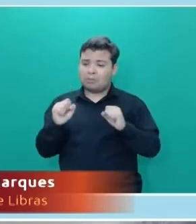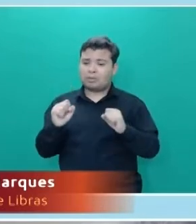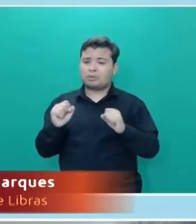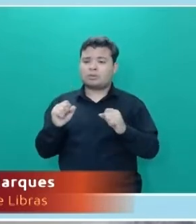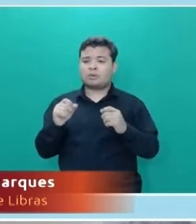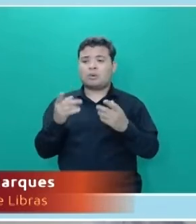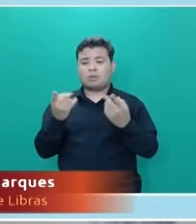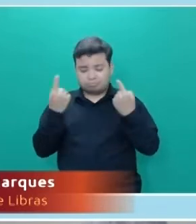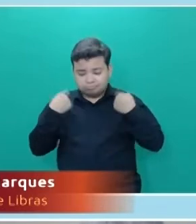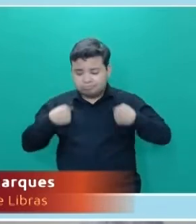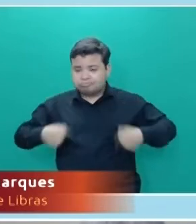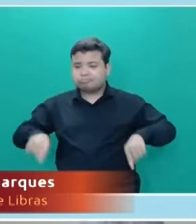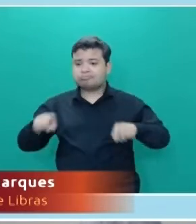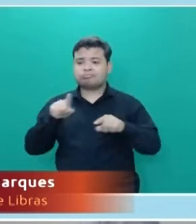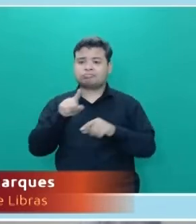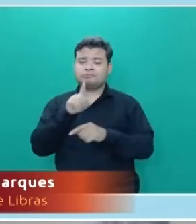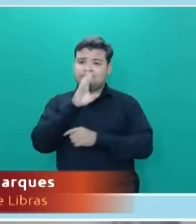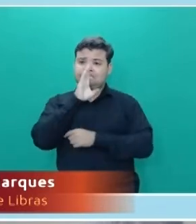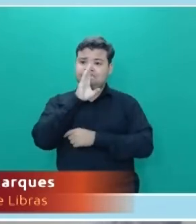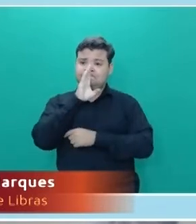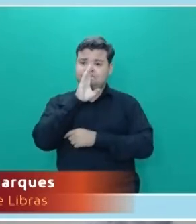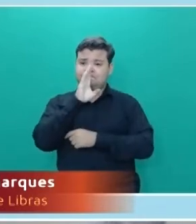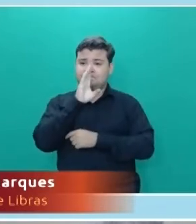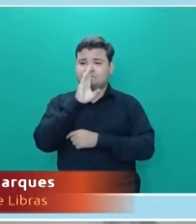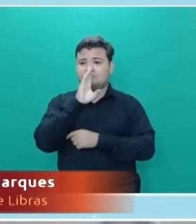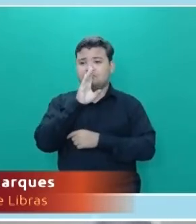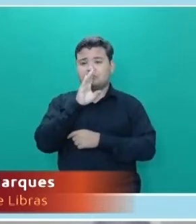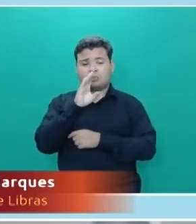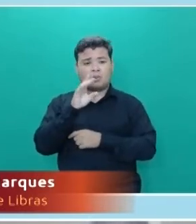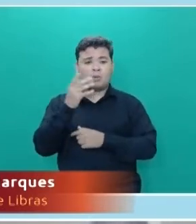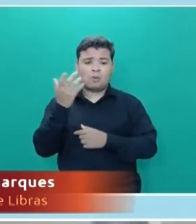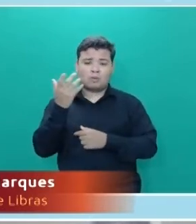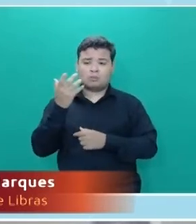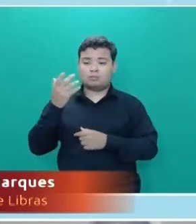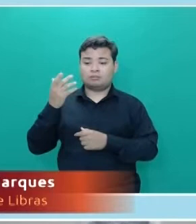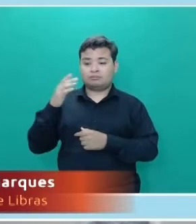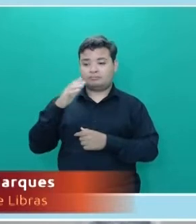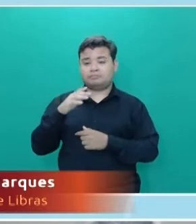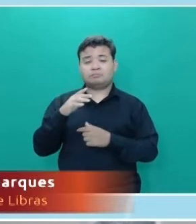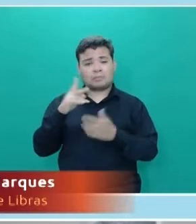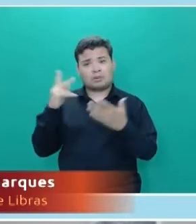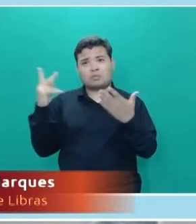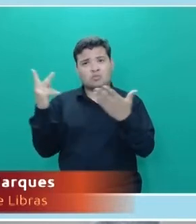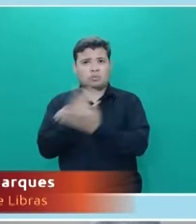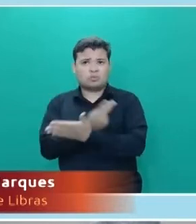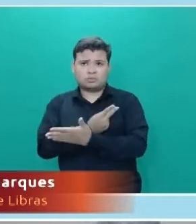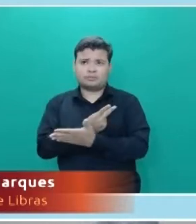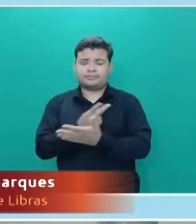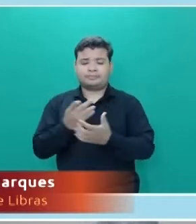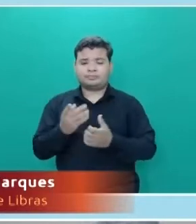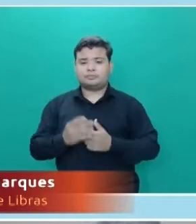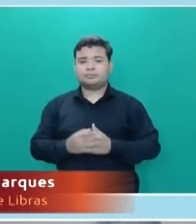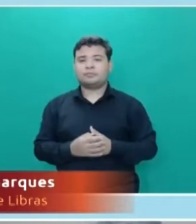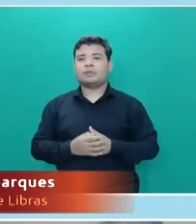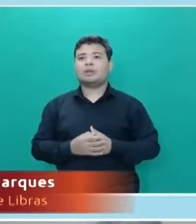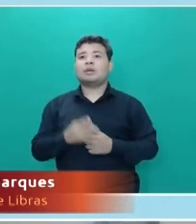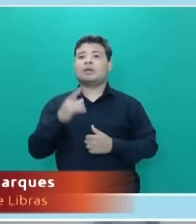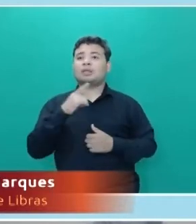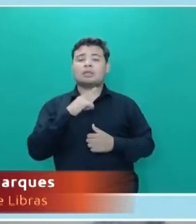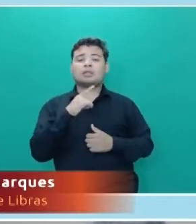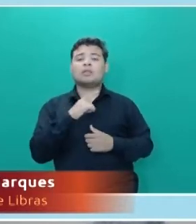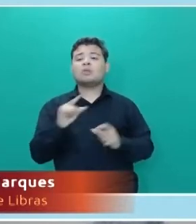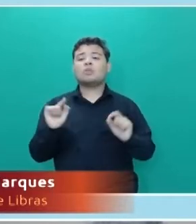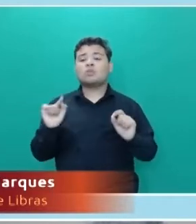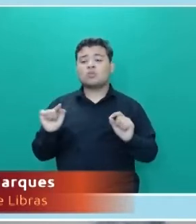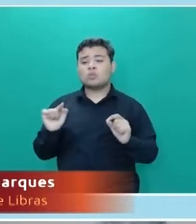membro superior transversalizados, eles vão estar nos reduzindo